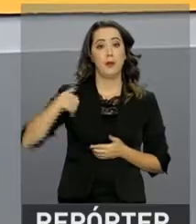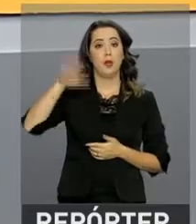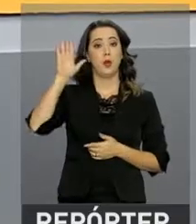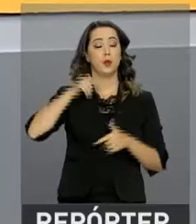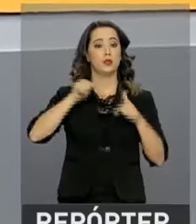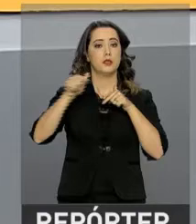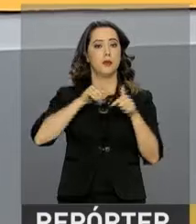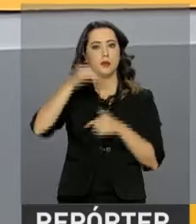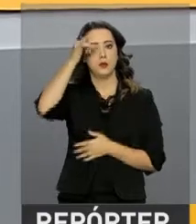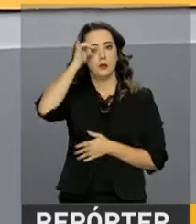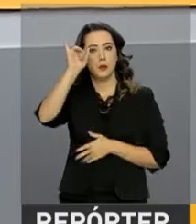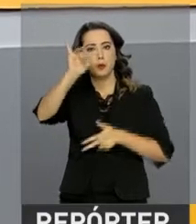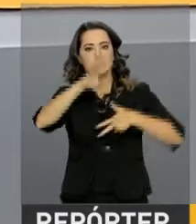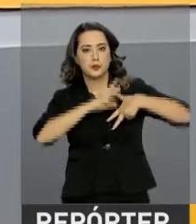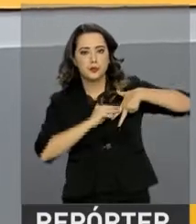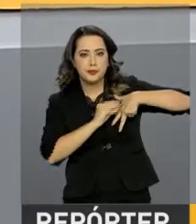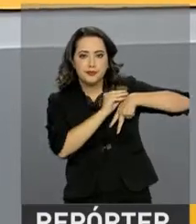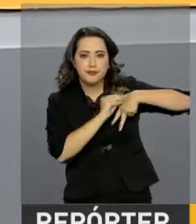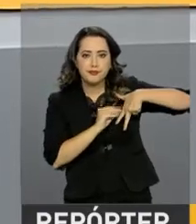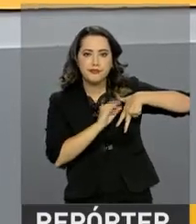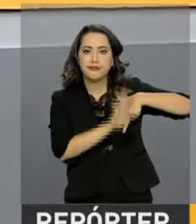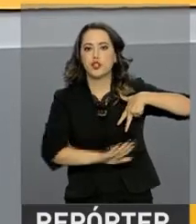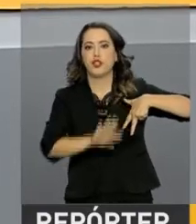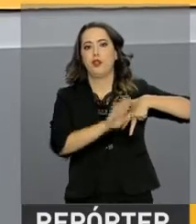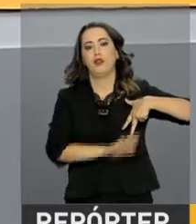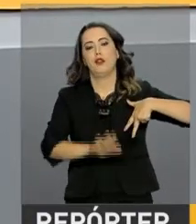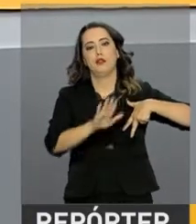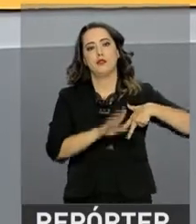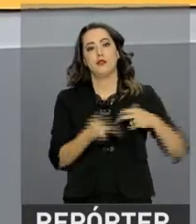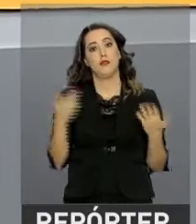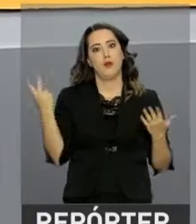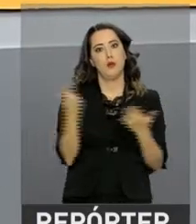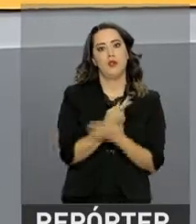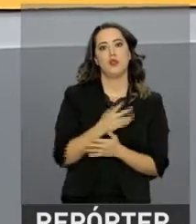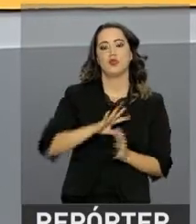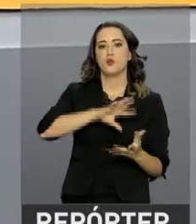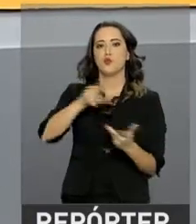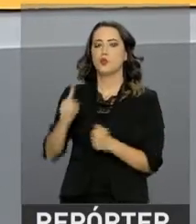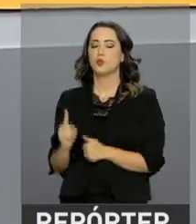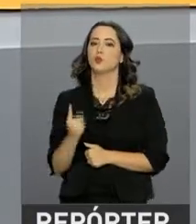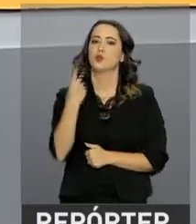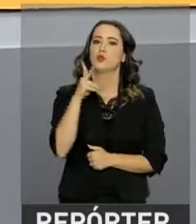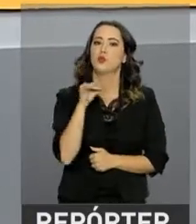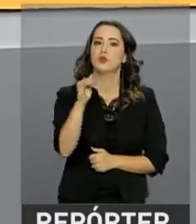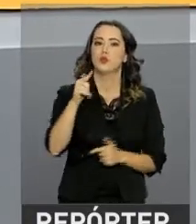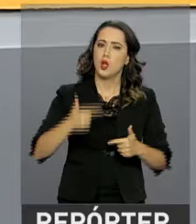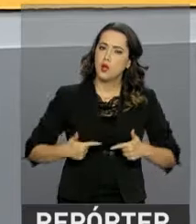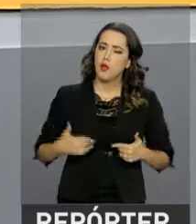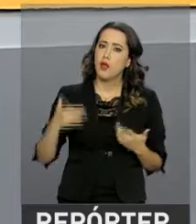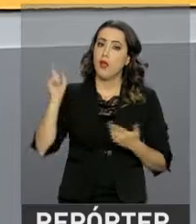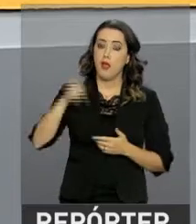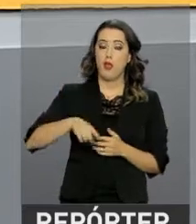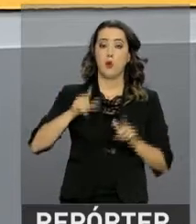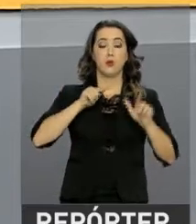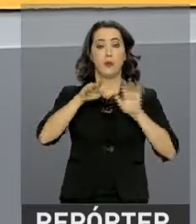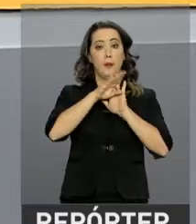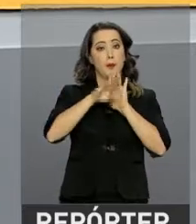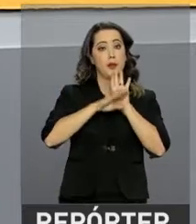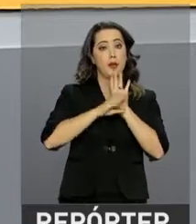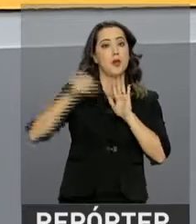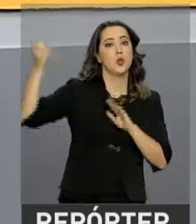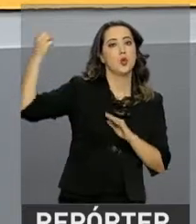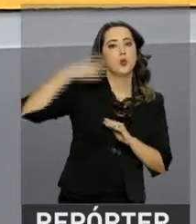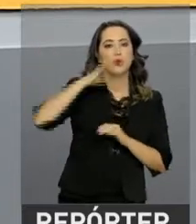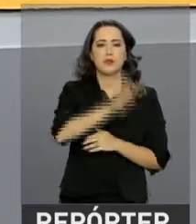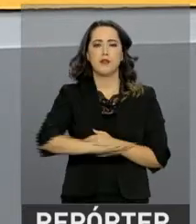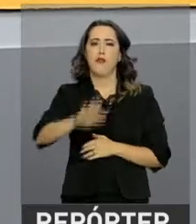maior operação de combate à pedofilia realizada no mundo em um único dia essa foi à luz da infância operação que envolveu quase